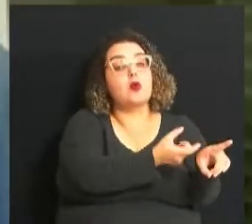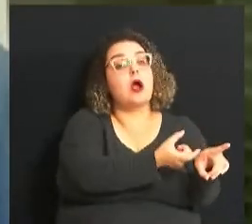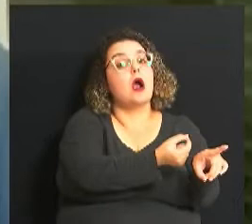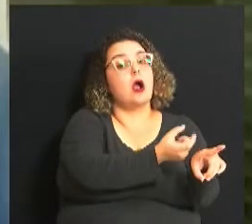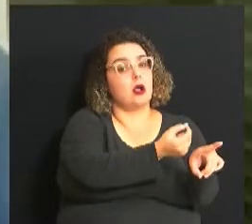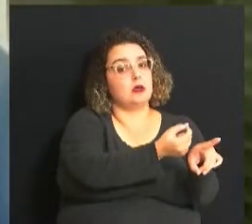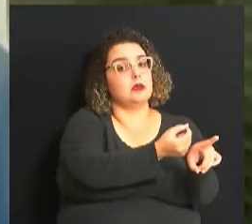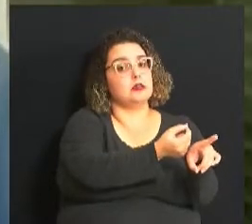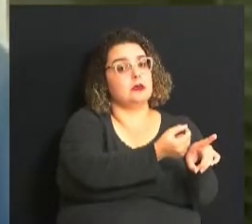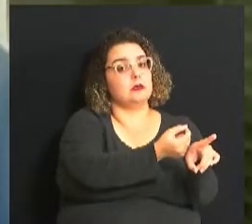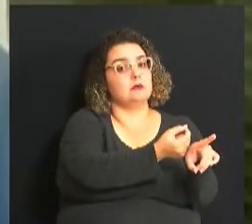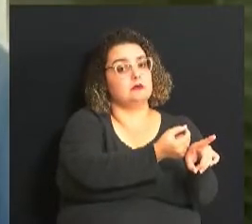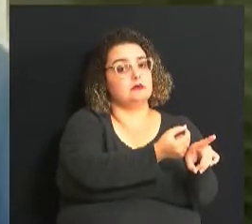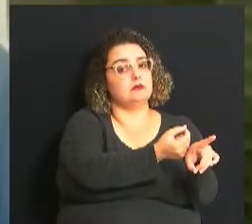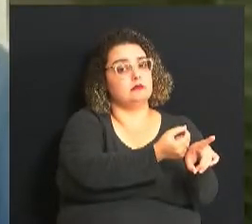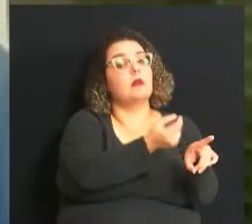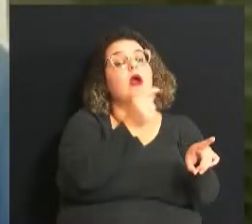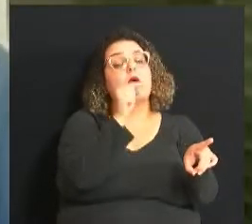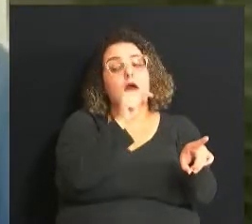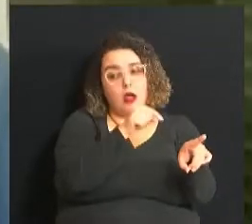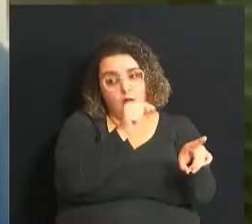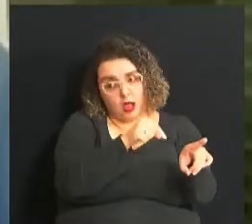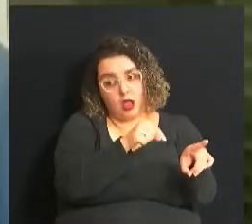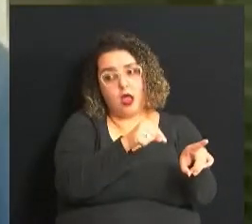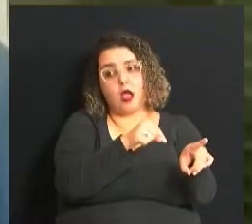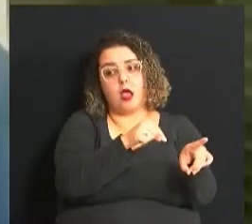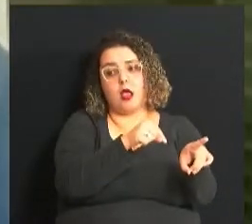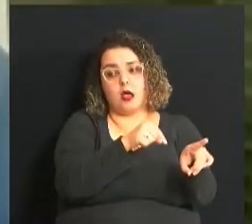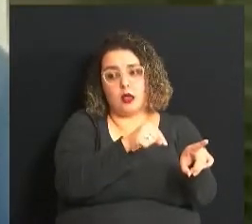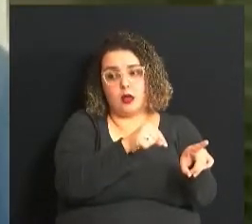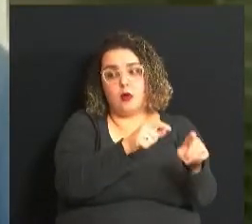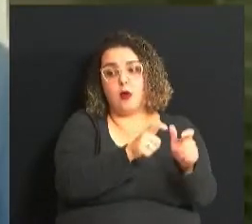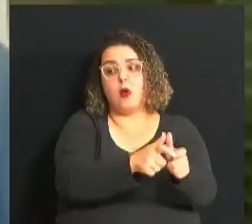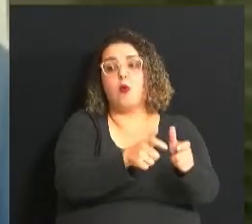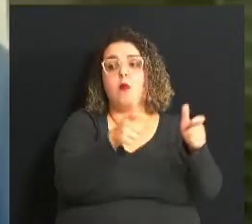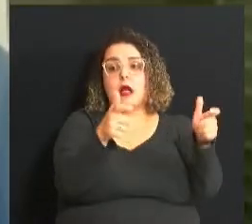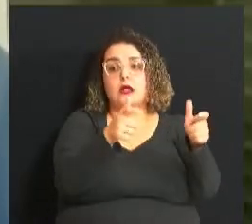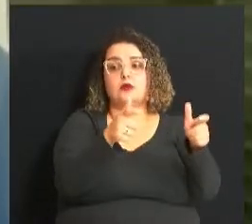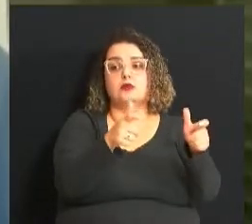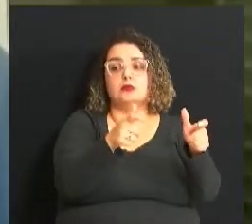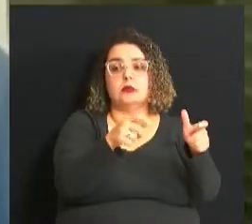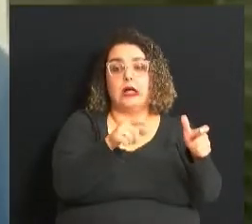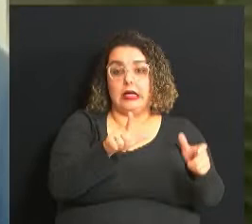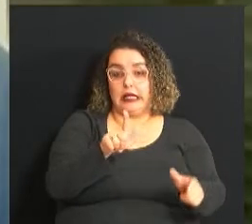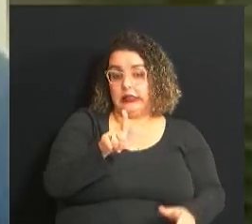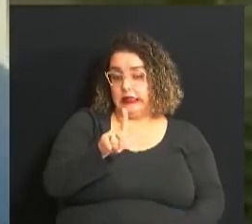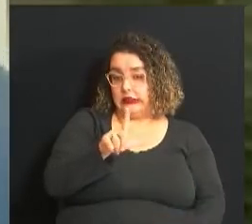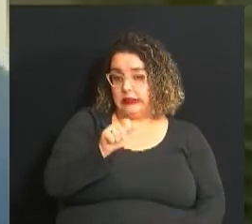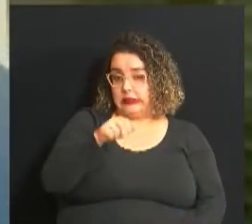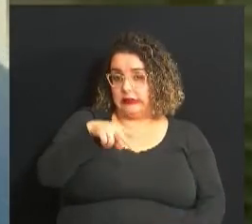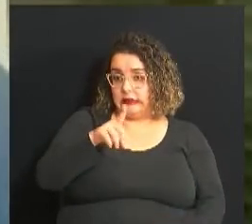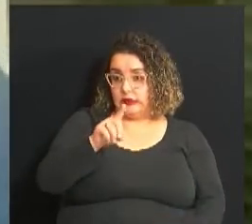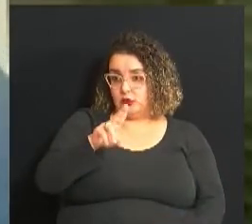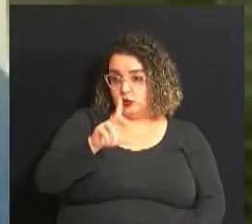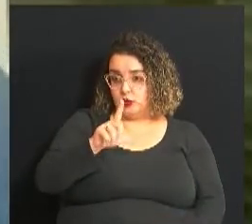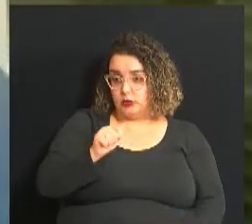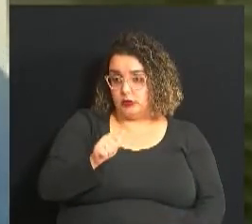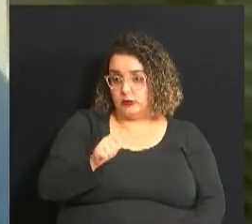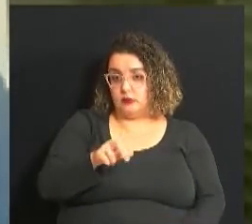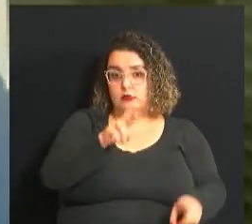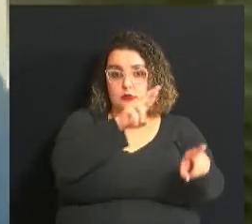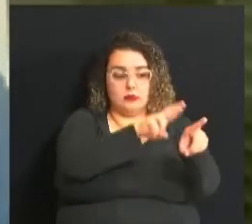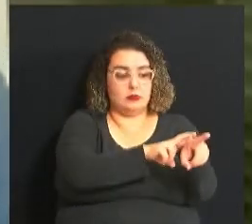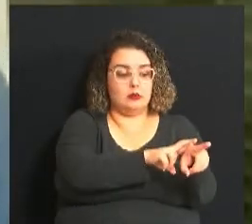que também ele transcorre com o aumento da glândula, ele pode dar os mesmos sintomas de uma doença benigna da